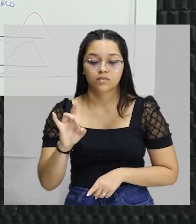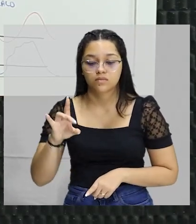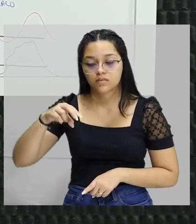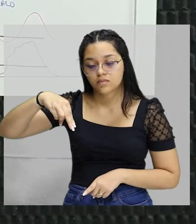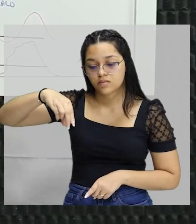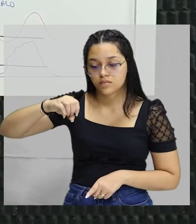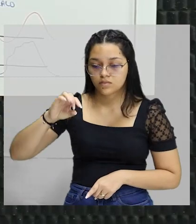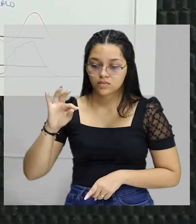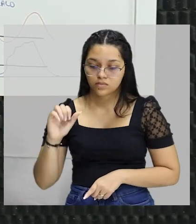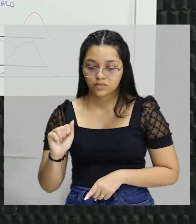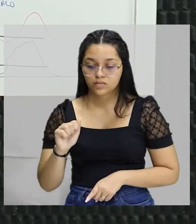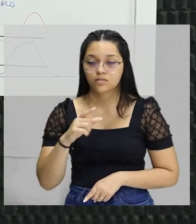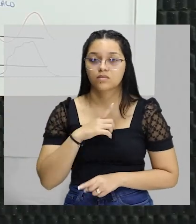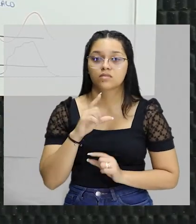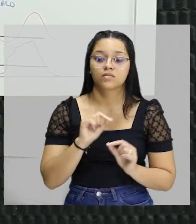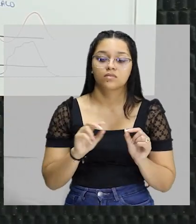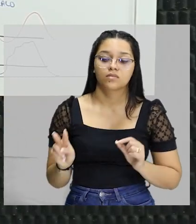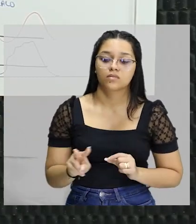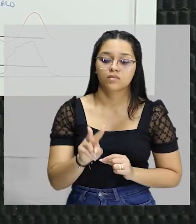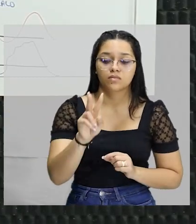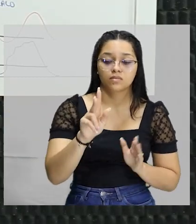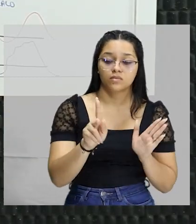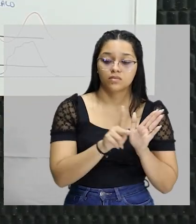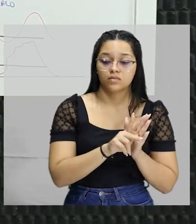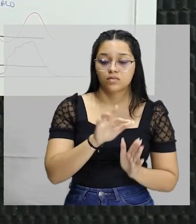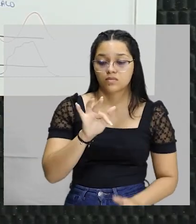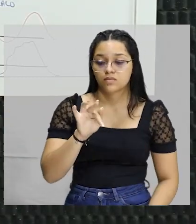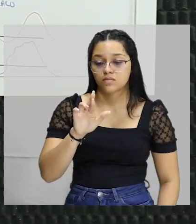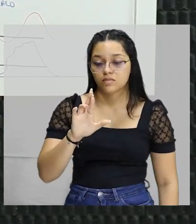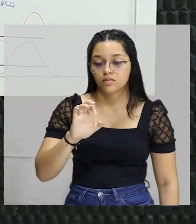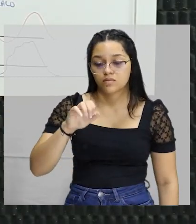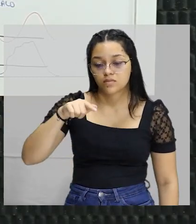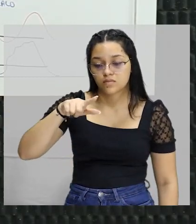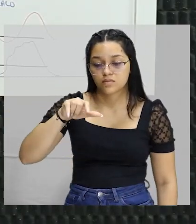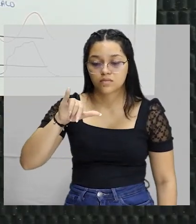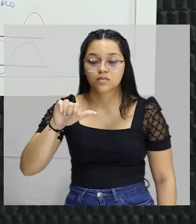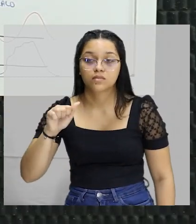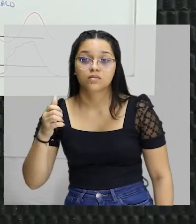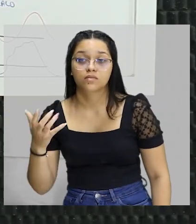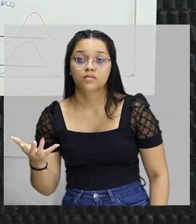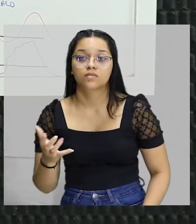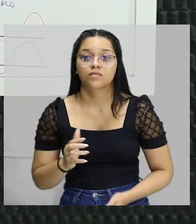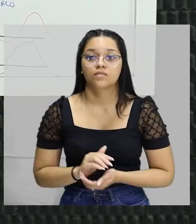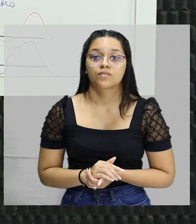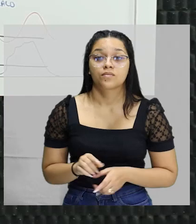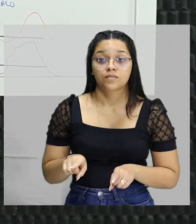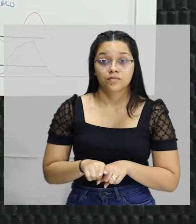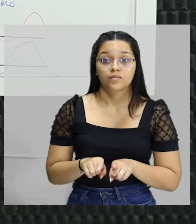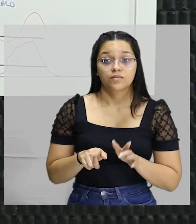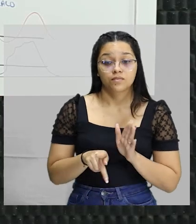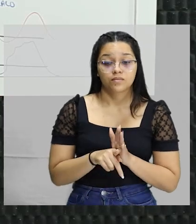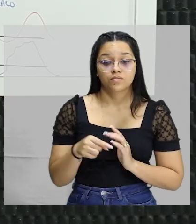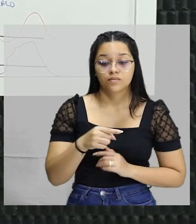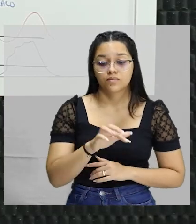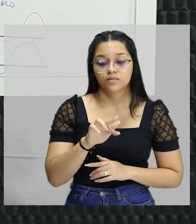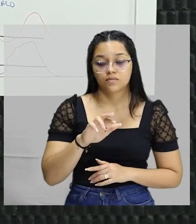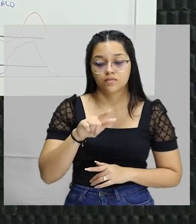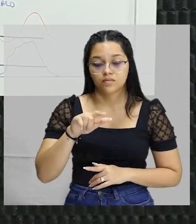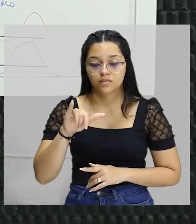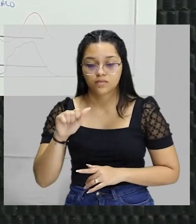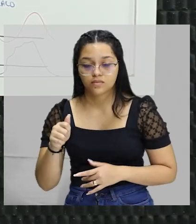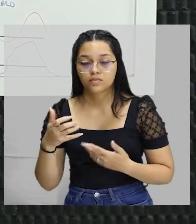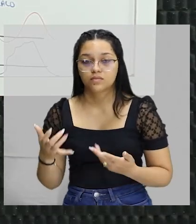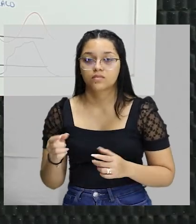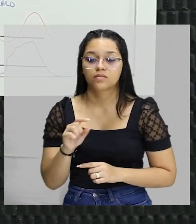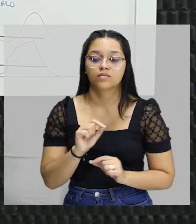dessa específica vai ter um valor específico de frequência, ok? Então, essa frequência,